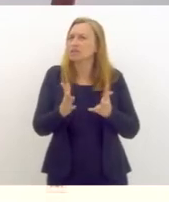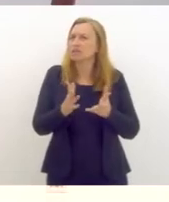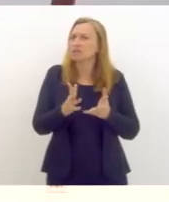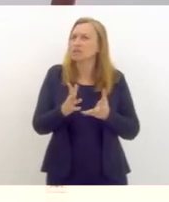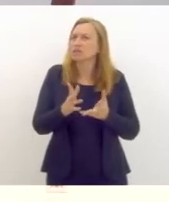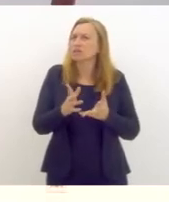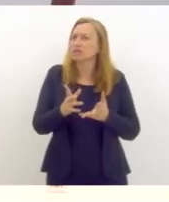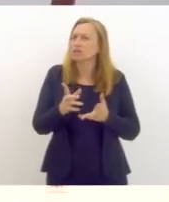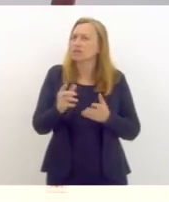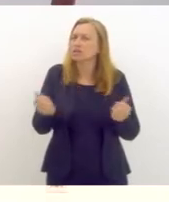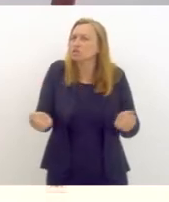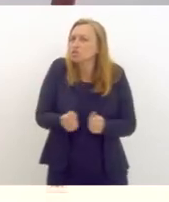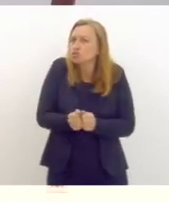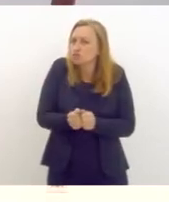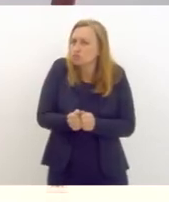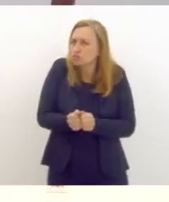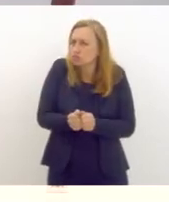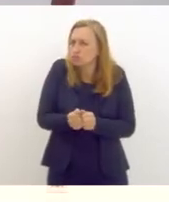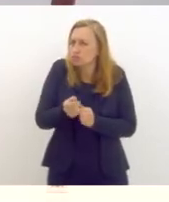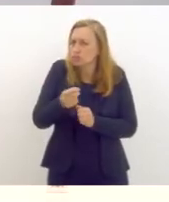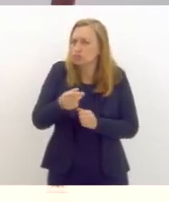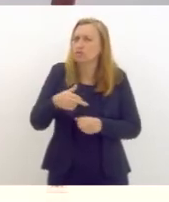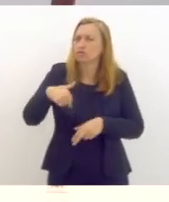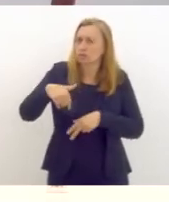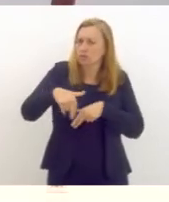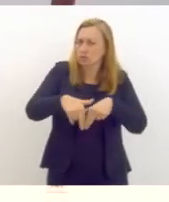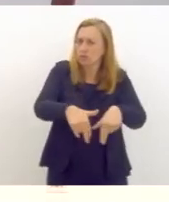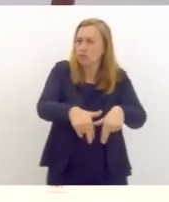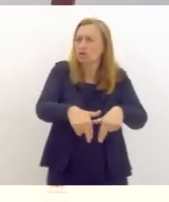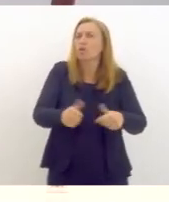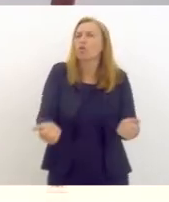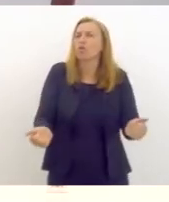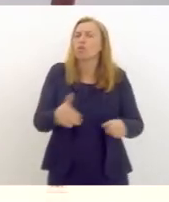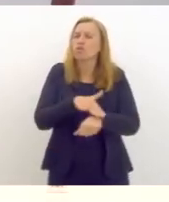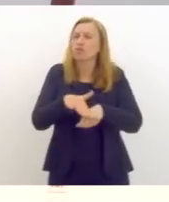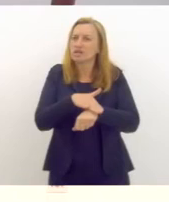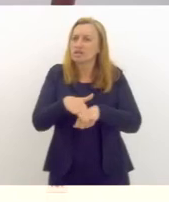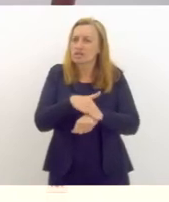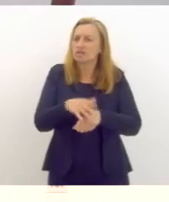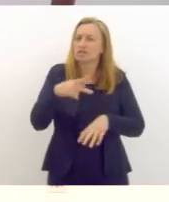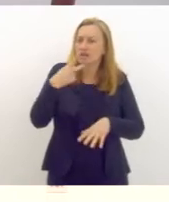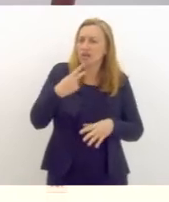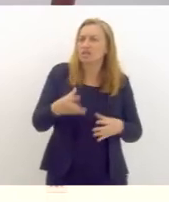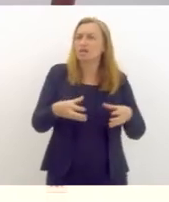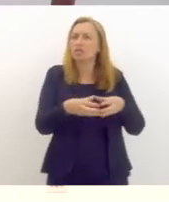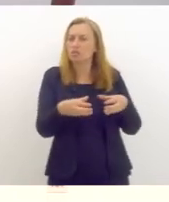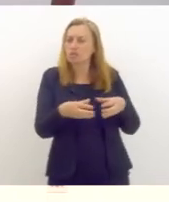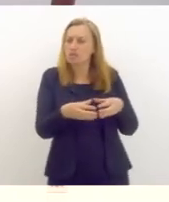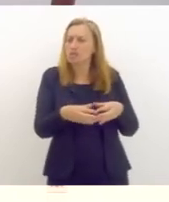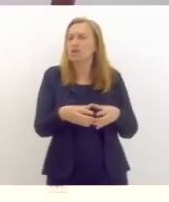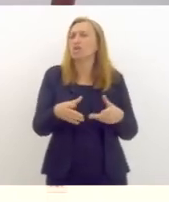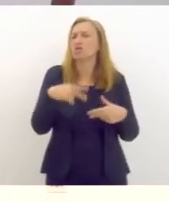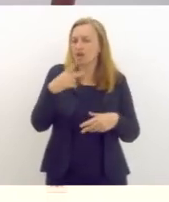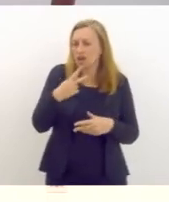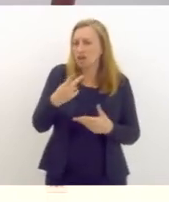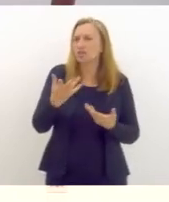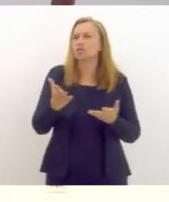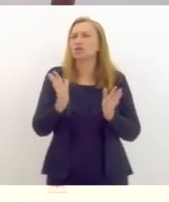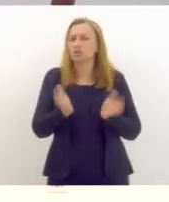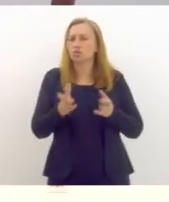a gente desceu junto E aí ele conversando falando da comissão Falou amanhã vai ter vai ter audiência né